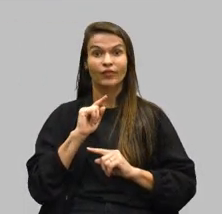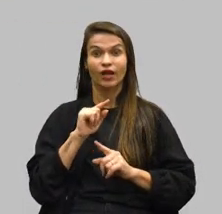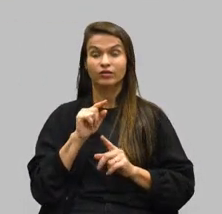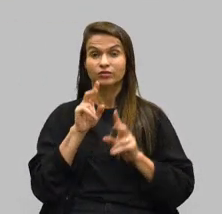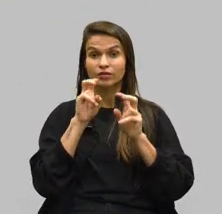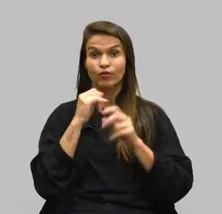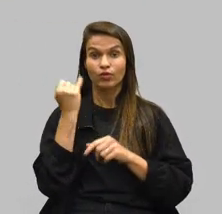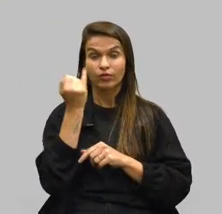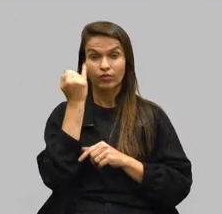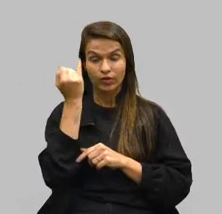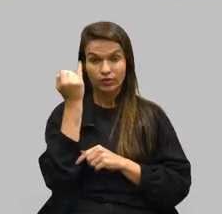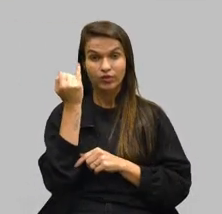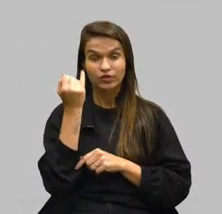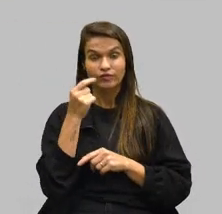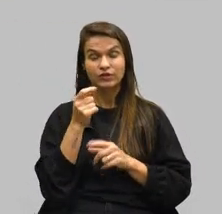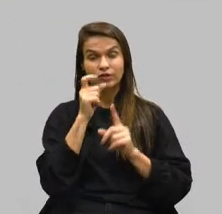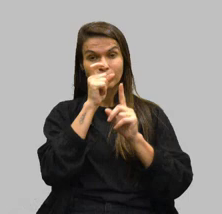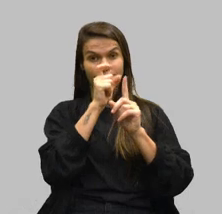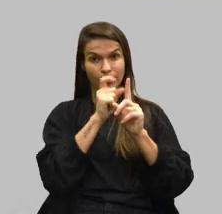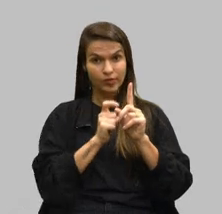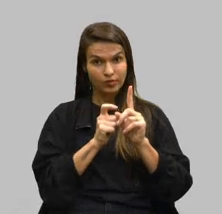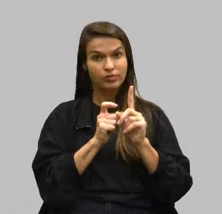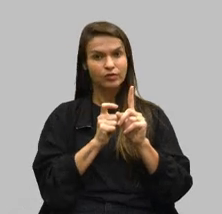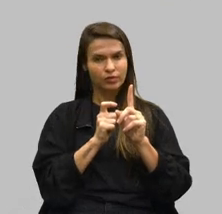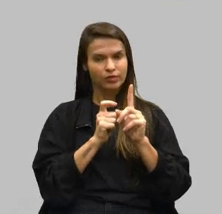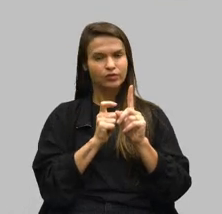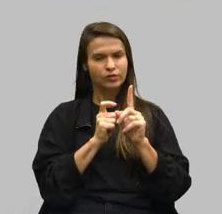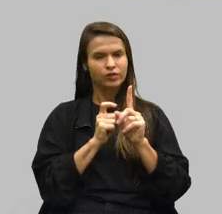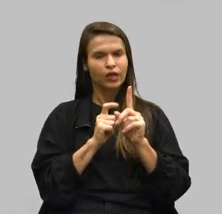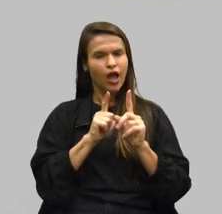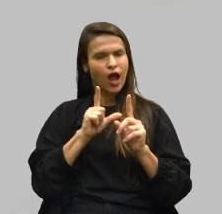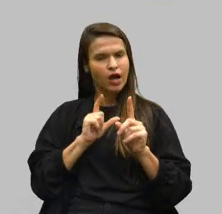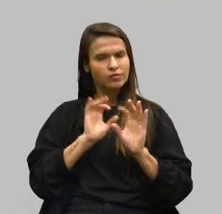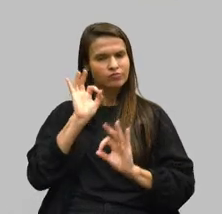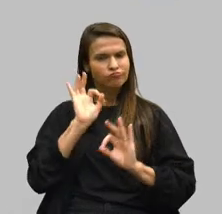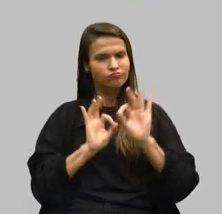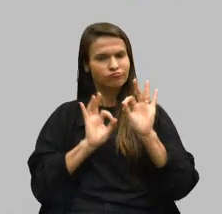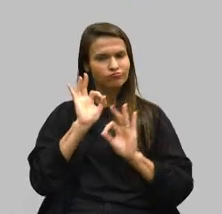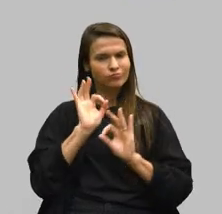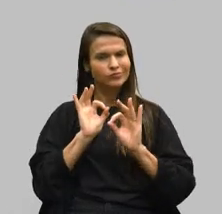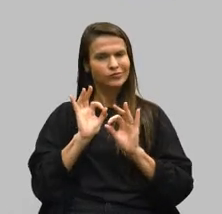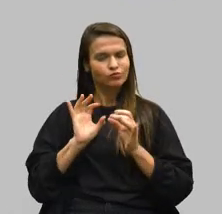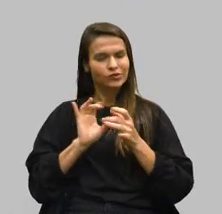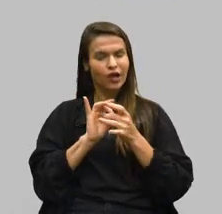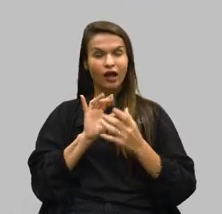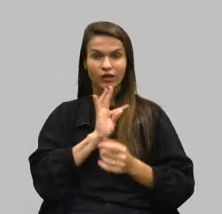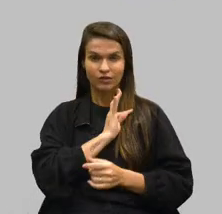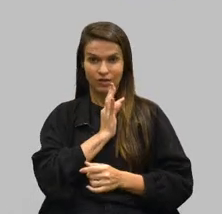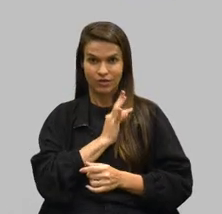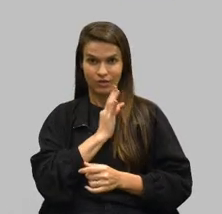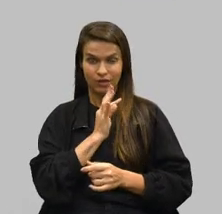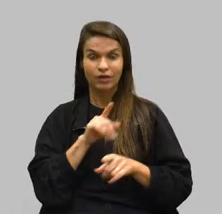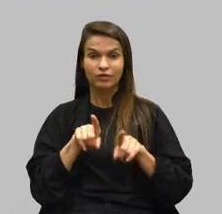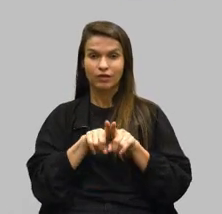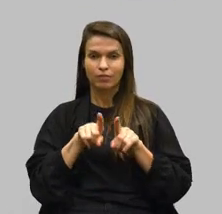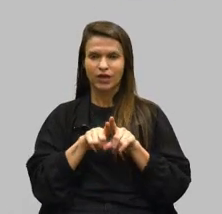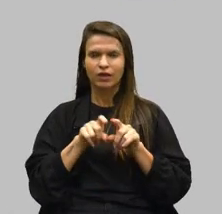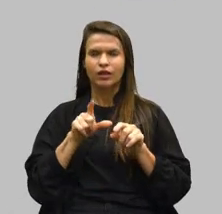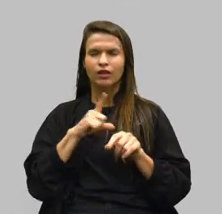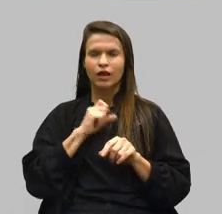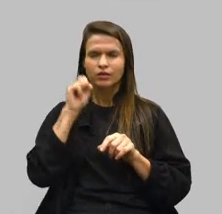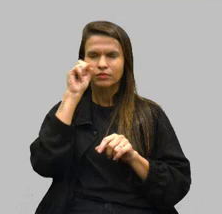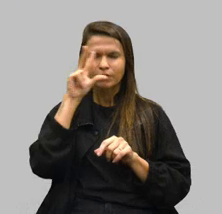o fato de você além de ser uma pessoa de extremo prep e de muita técnica você também ter essa expertise